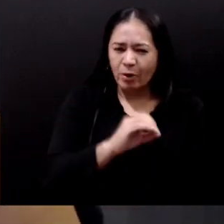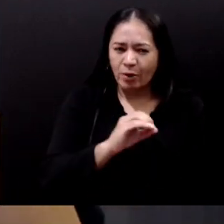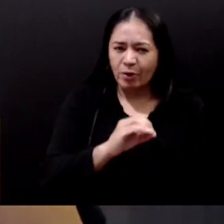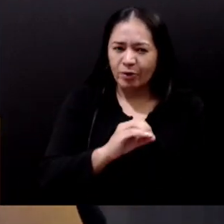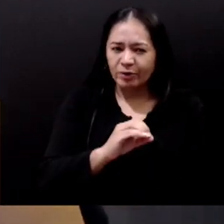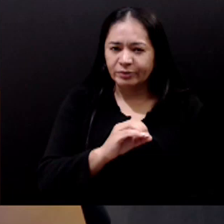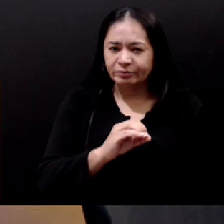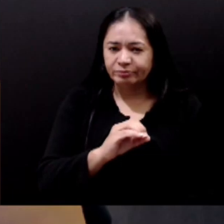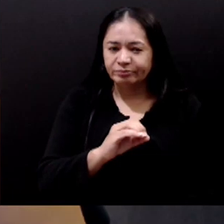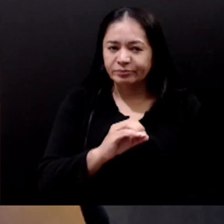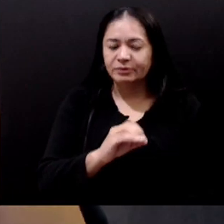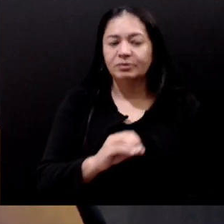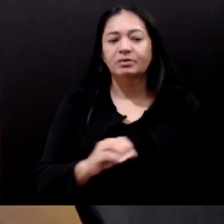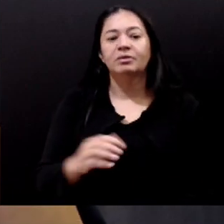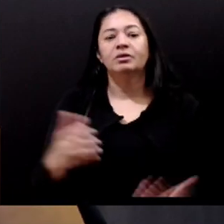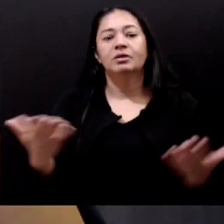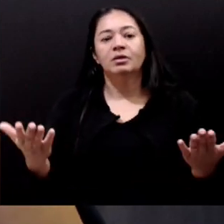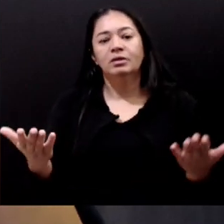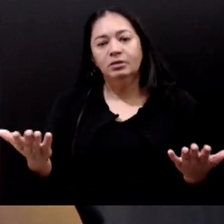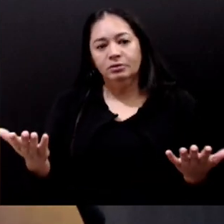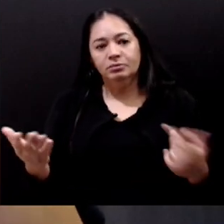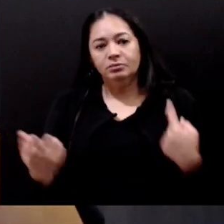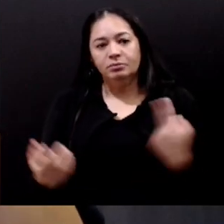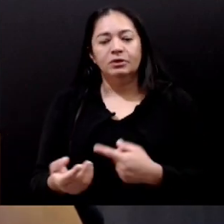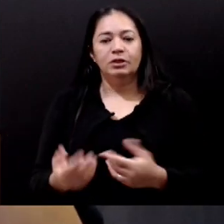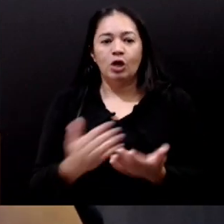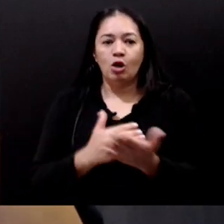Aham. A gente teve essa onda de